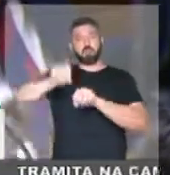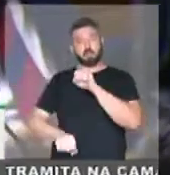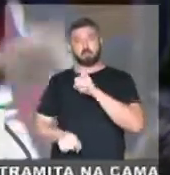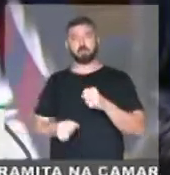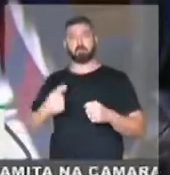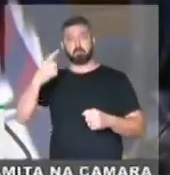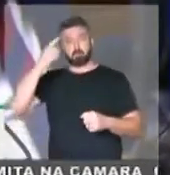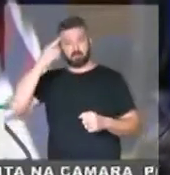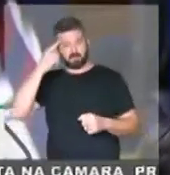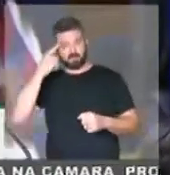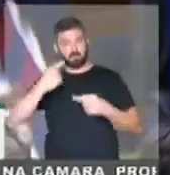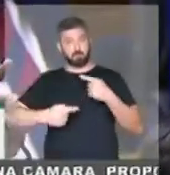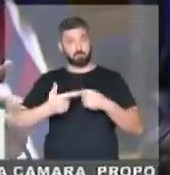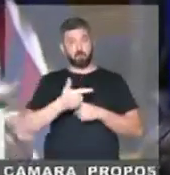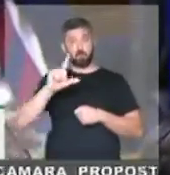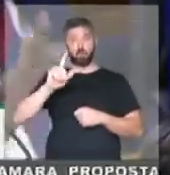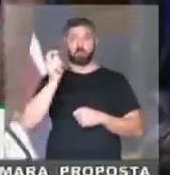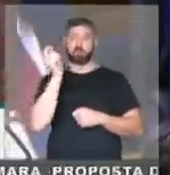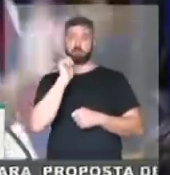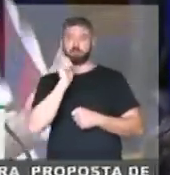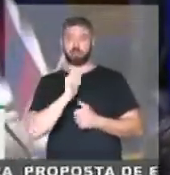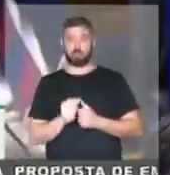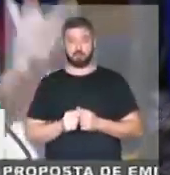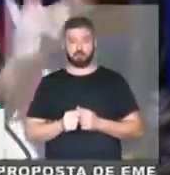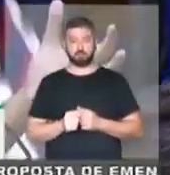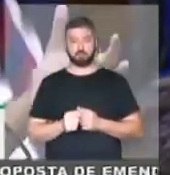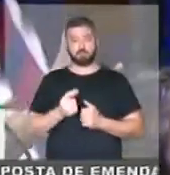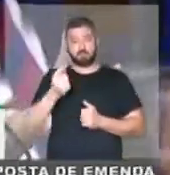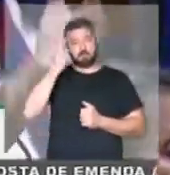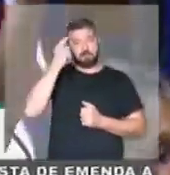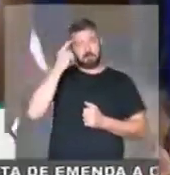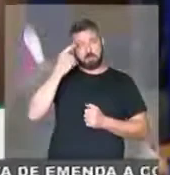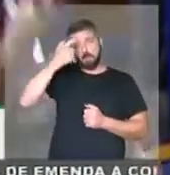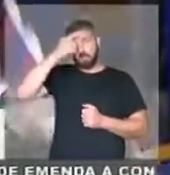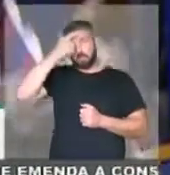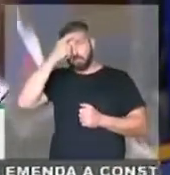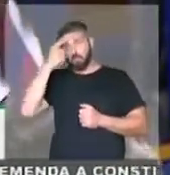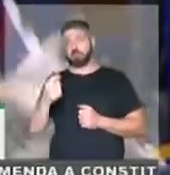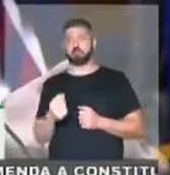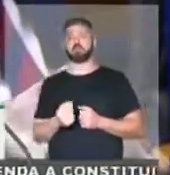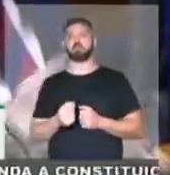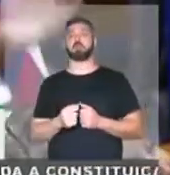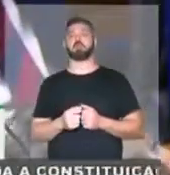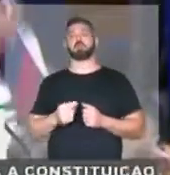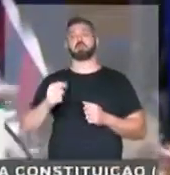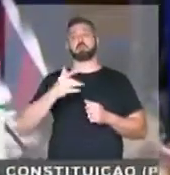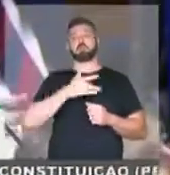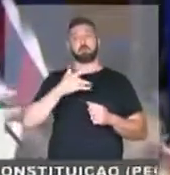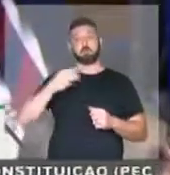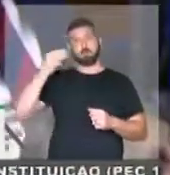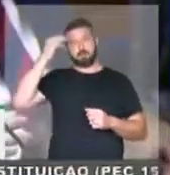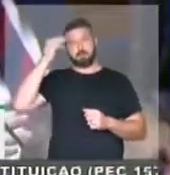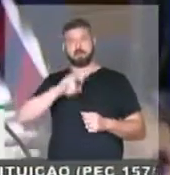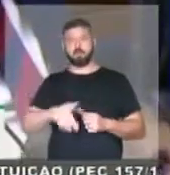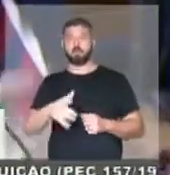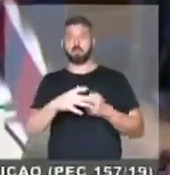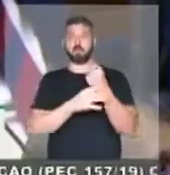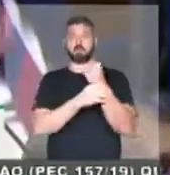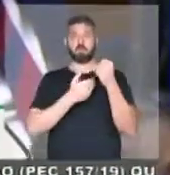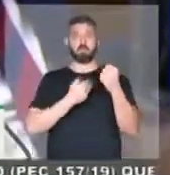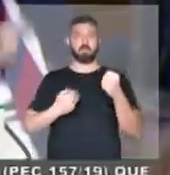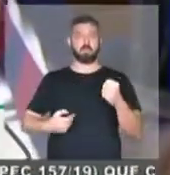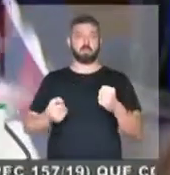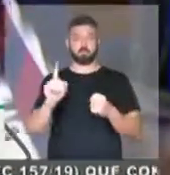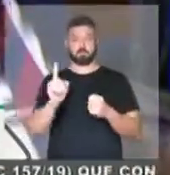homicídios, pensar numa outra política de drogas, que pensasse uma lógica de uso abusivo de drogas como saúde mental, não segurança